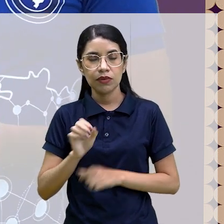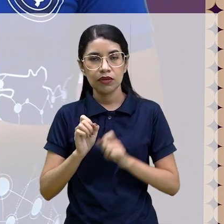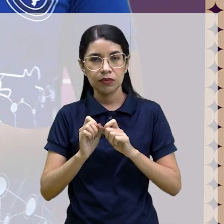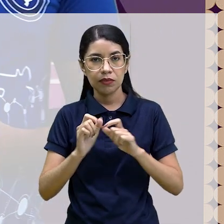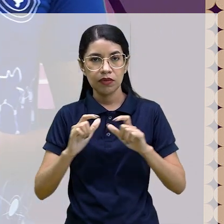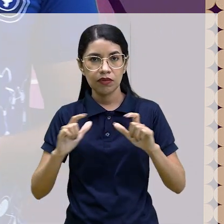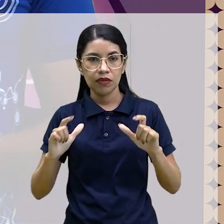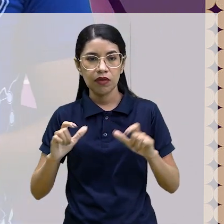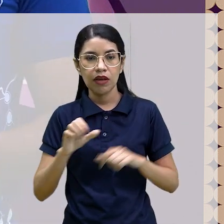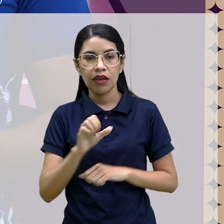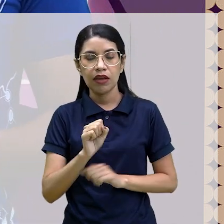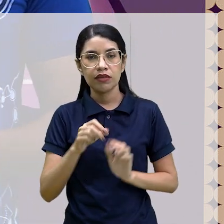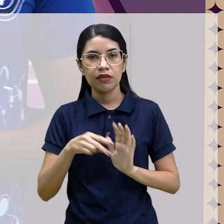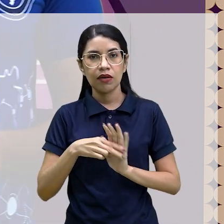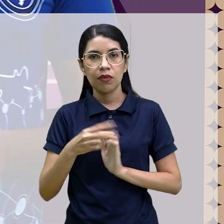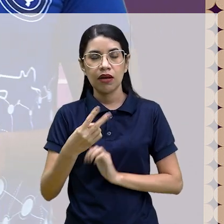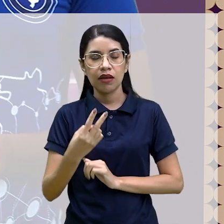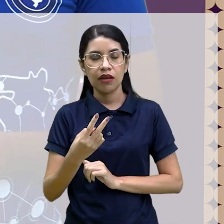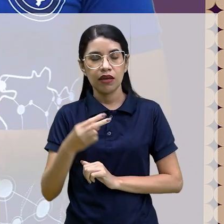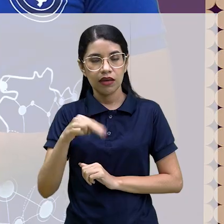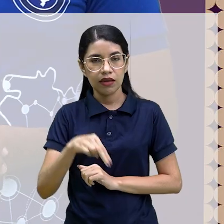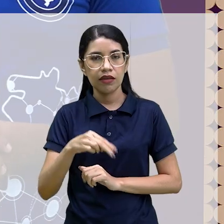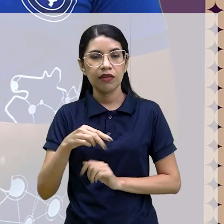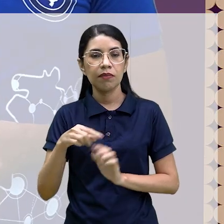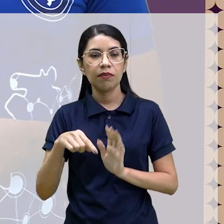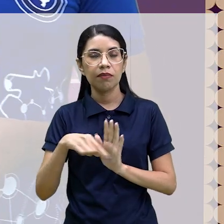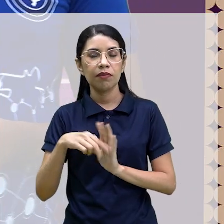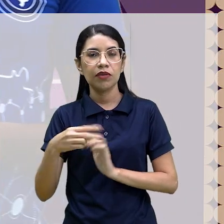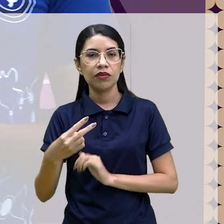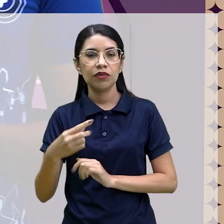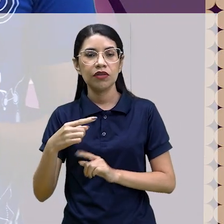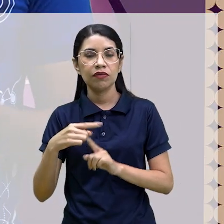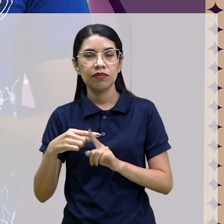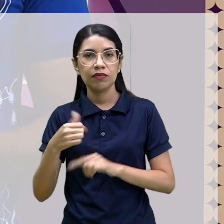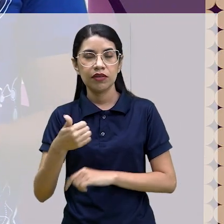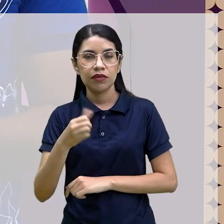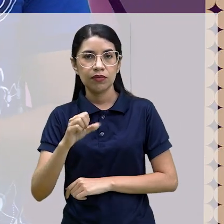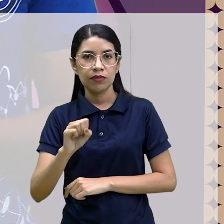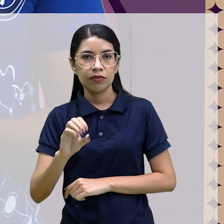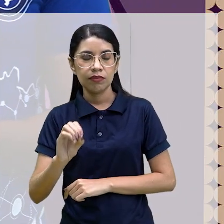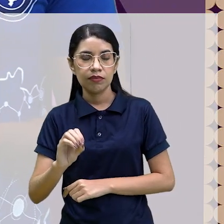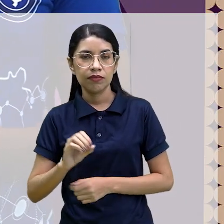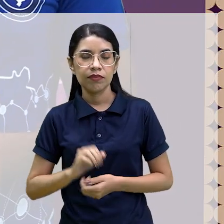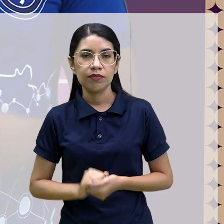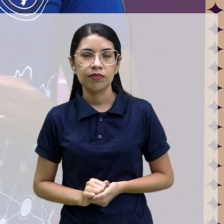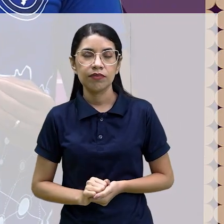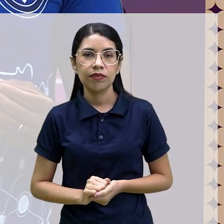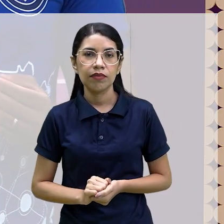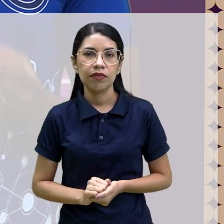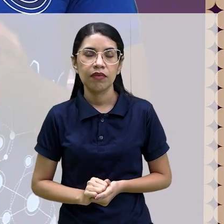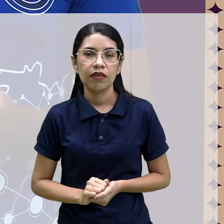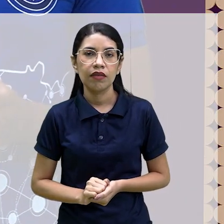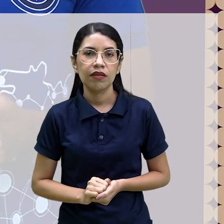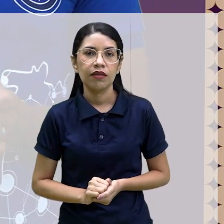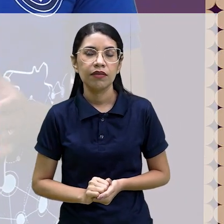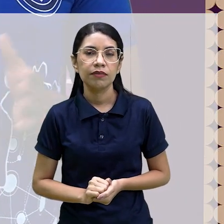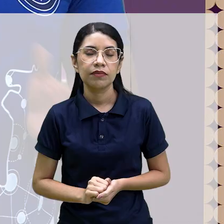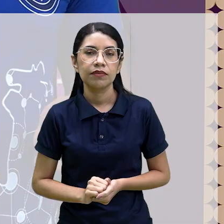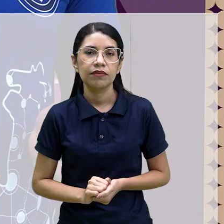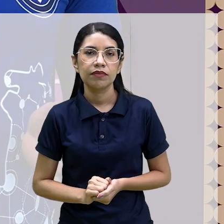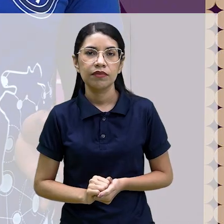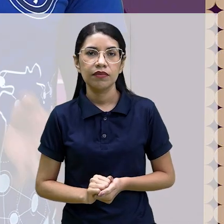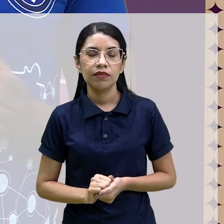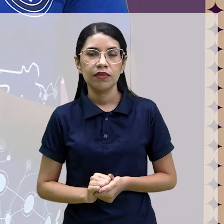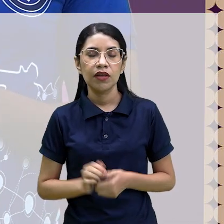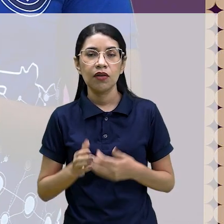ó. S é igual a n menos 2 vezes 180 graus, certo? Então, todo